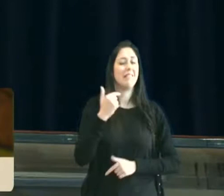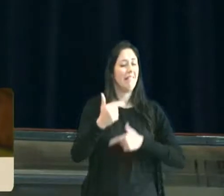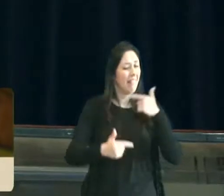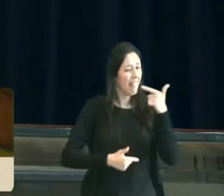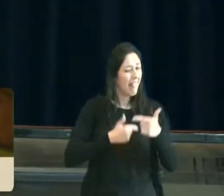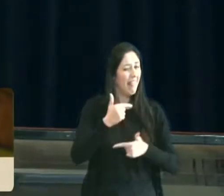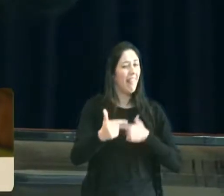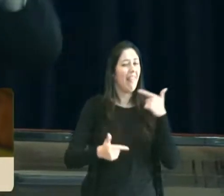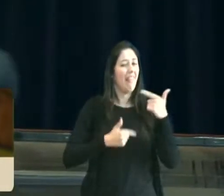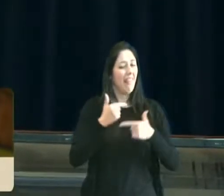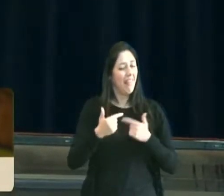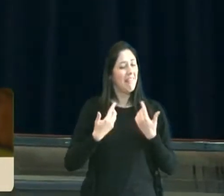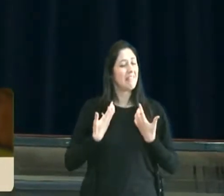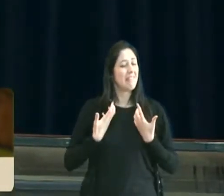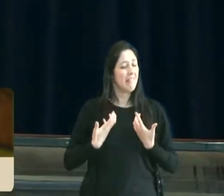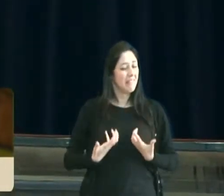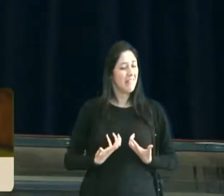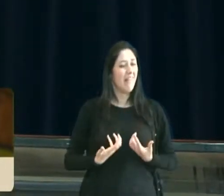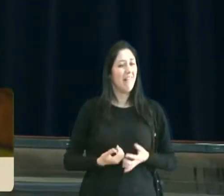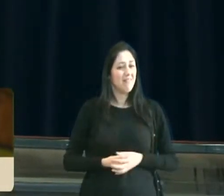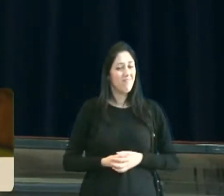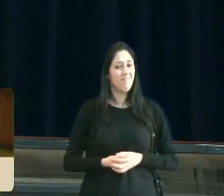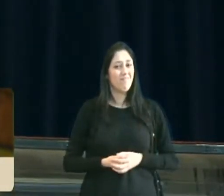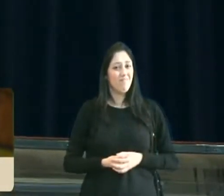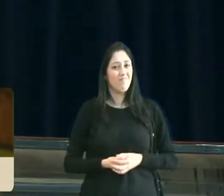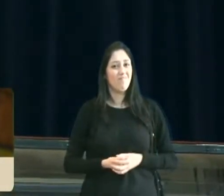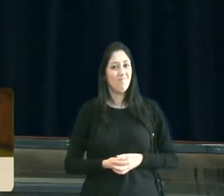que continuar.